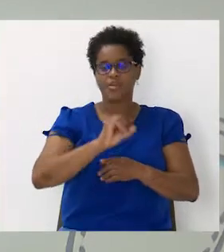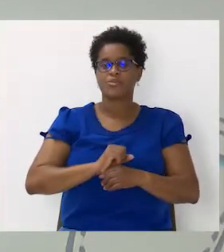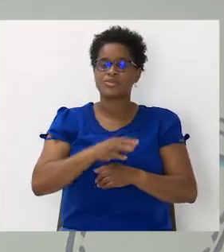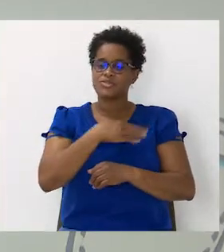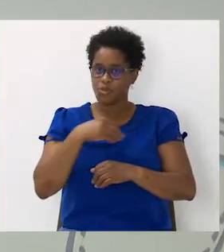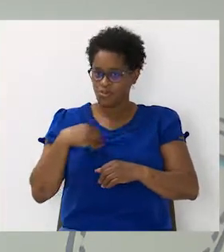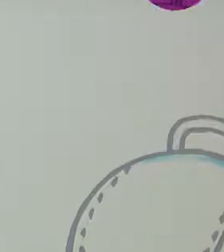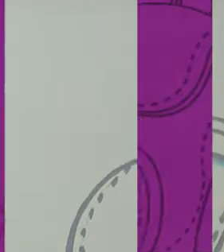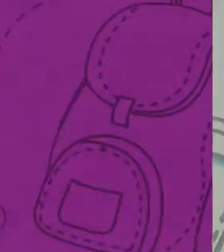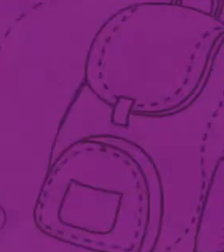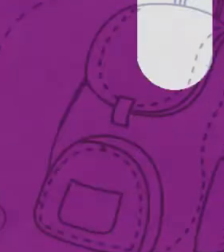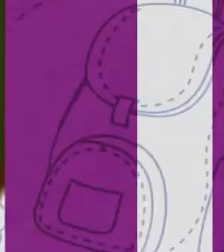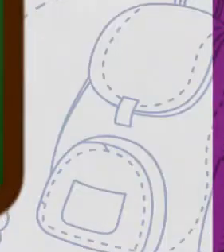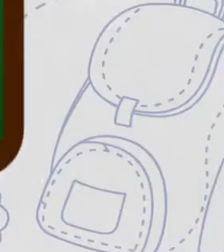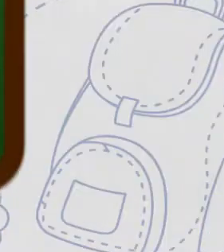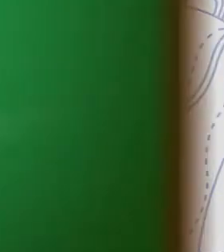de Saúde.